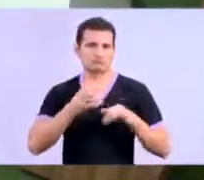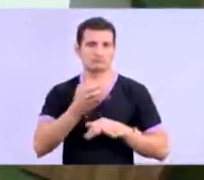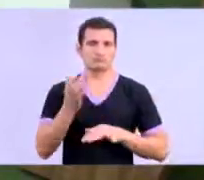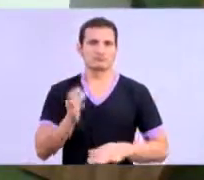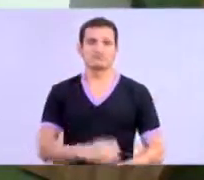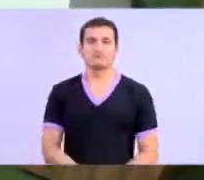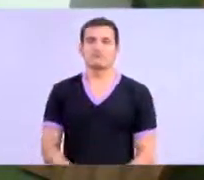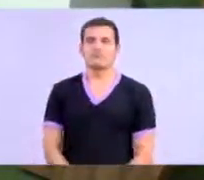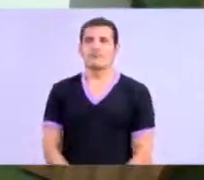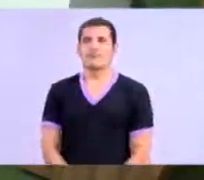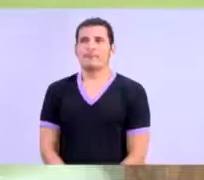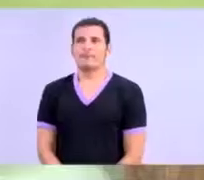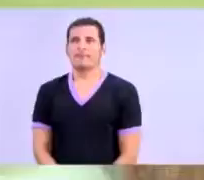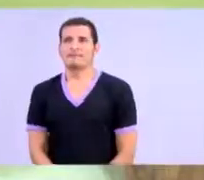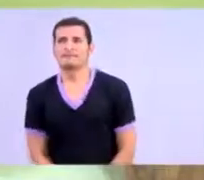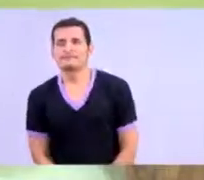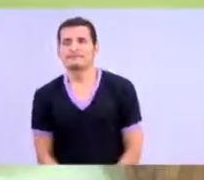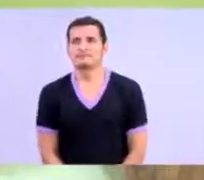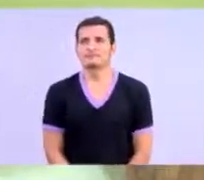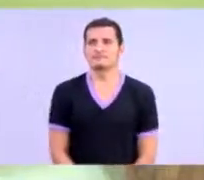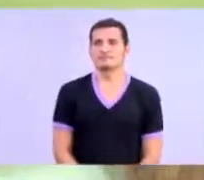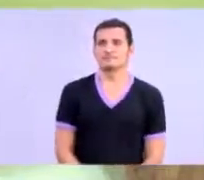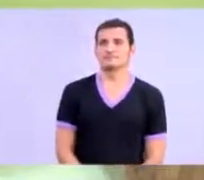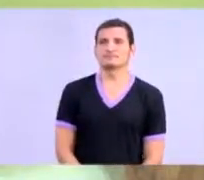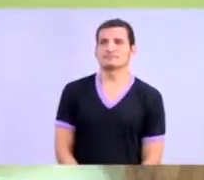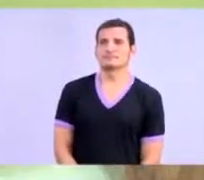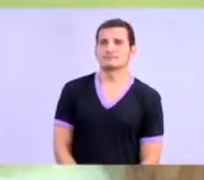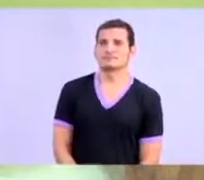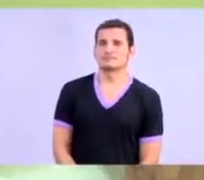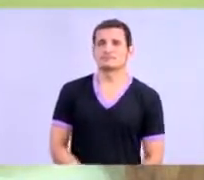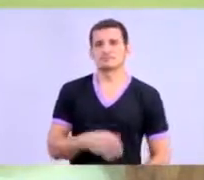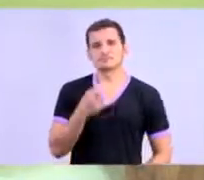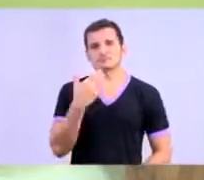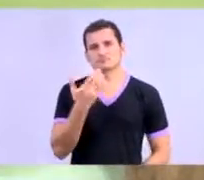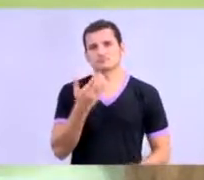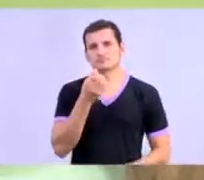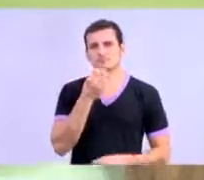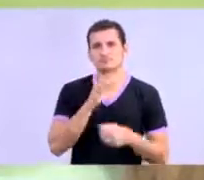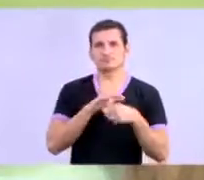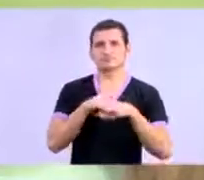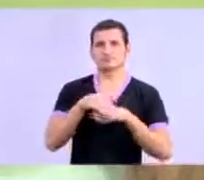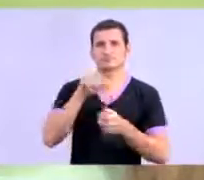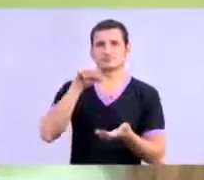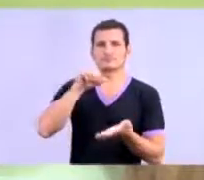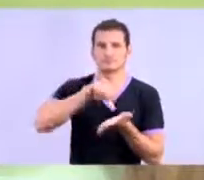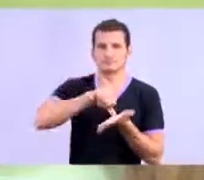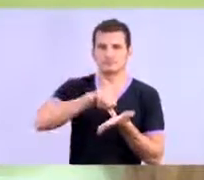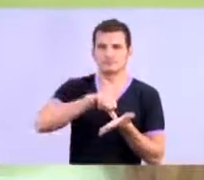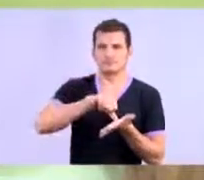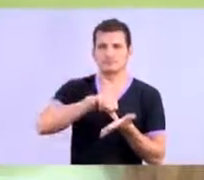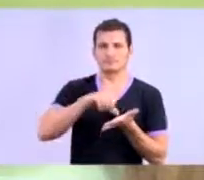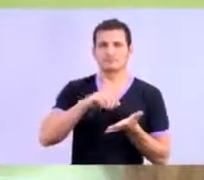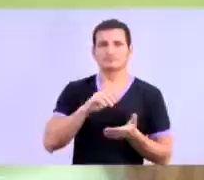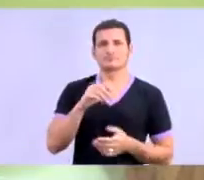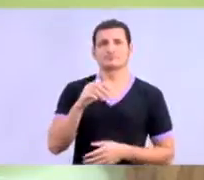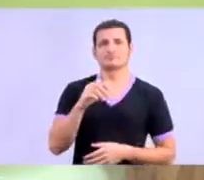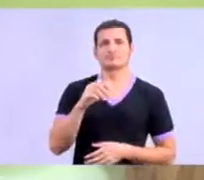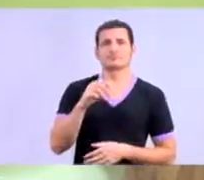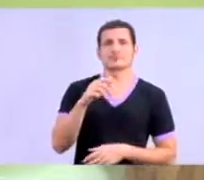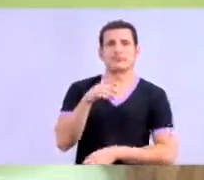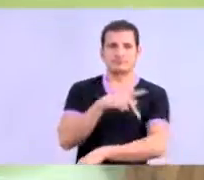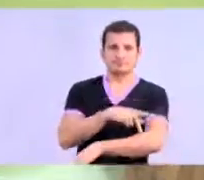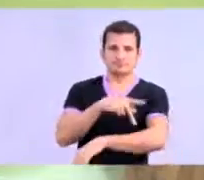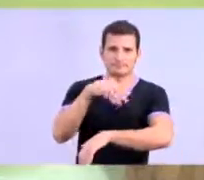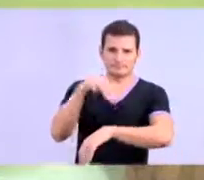Primeiro eu queria dar boa noite, né, aos polos, né, em especial os que pediram aqui, por exemplo, o presidente Médici, né,